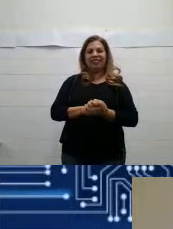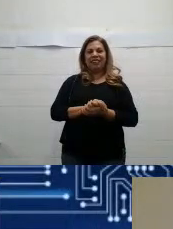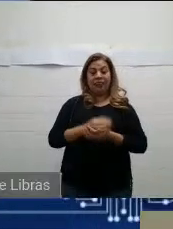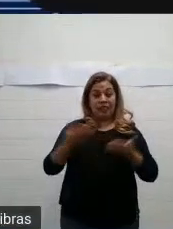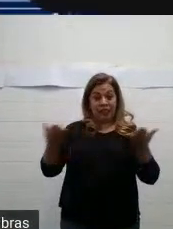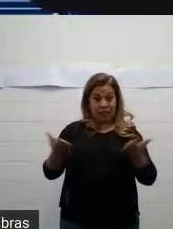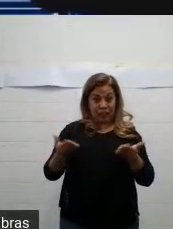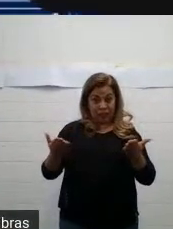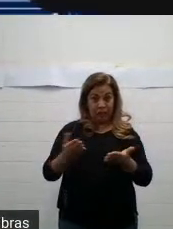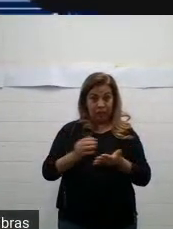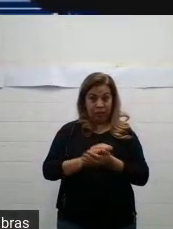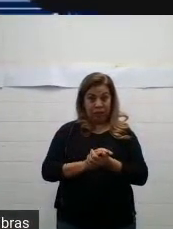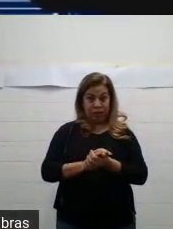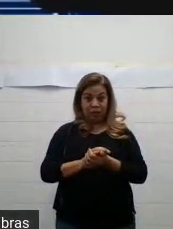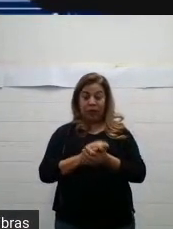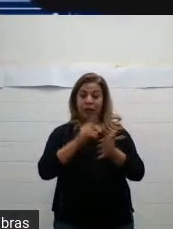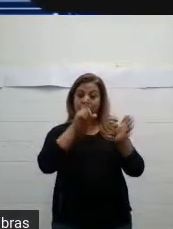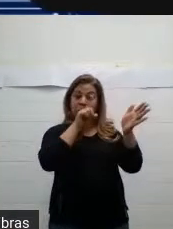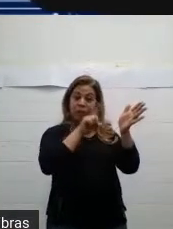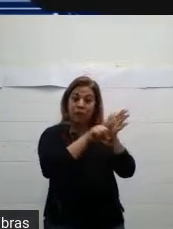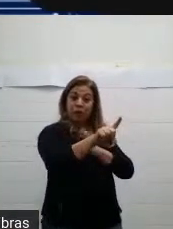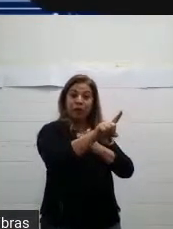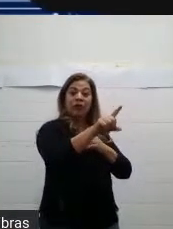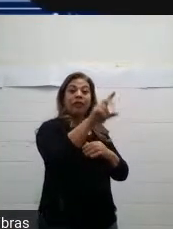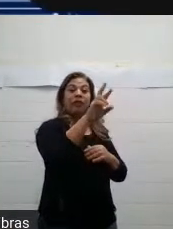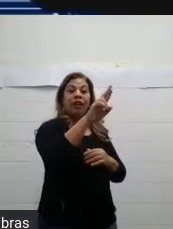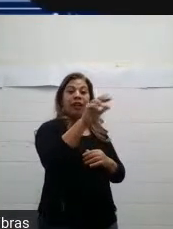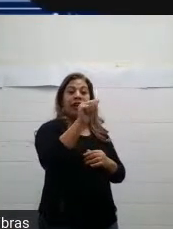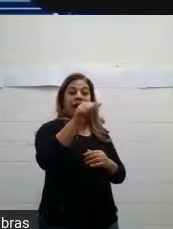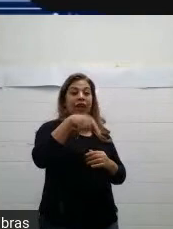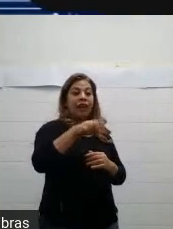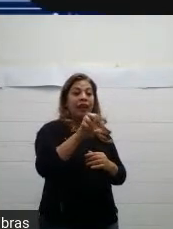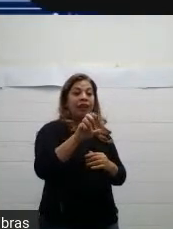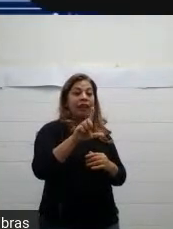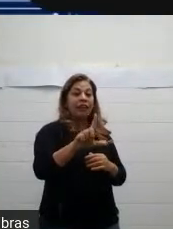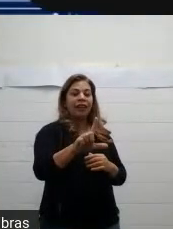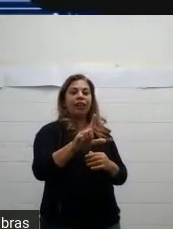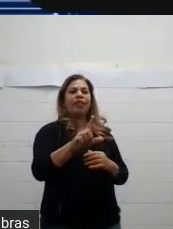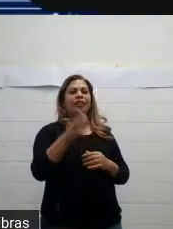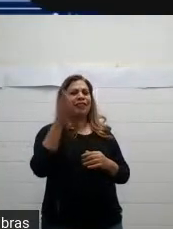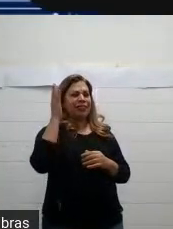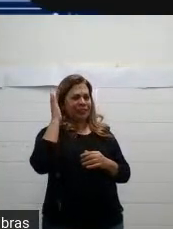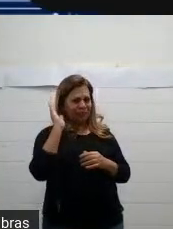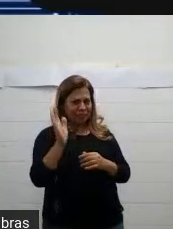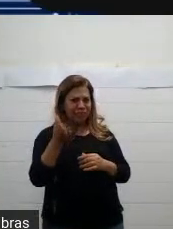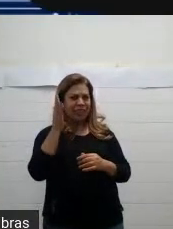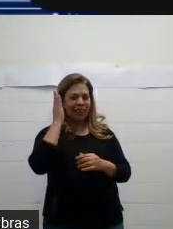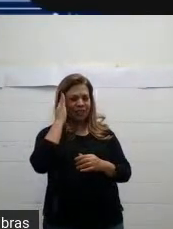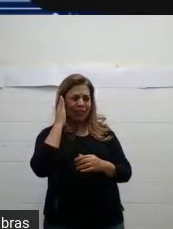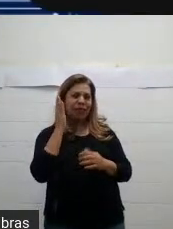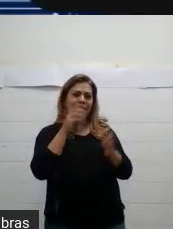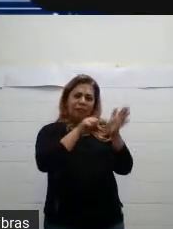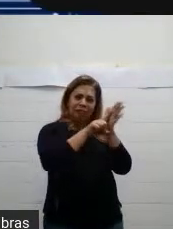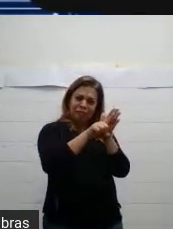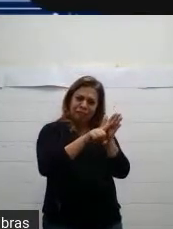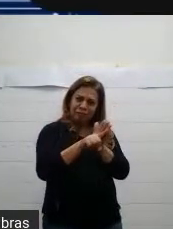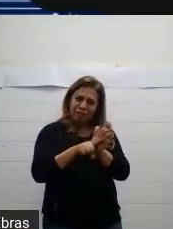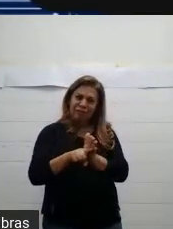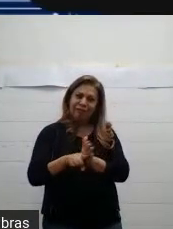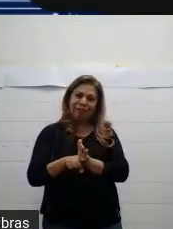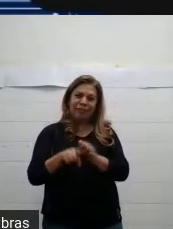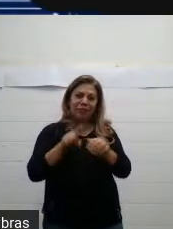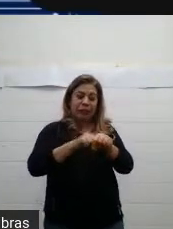Agora faço a pergunta agora para a Raquel. Raquel, a gente sabe que fazer pesquisa, né, em muitos momentos